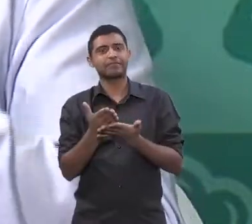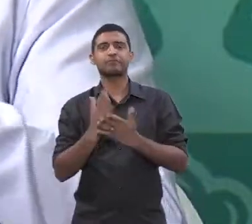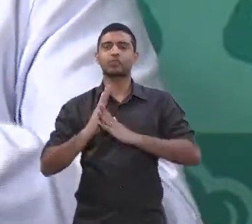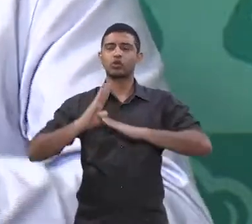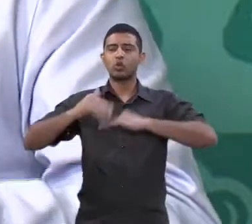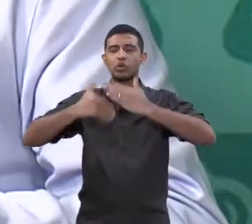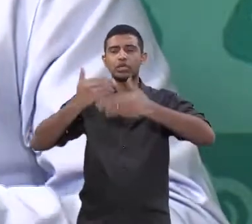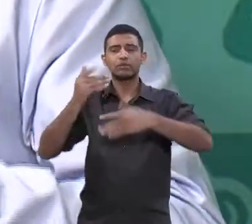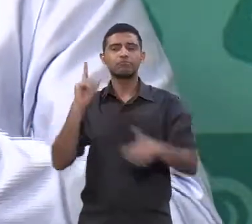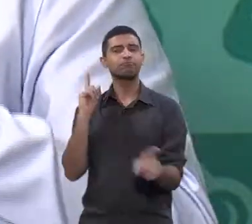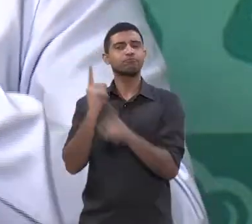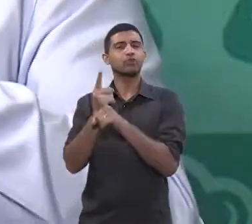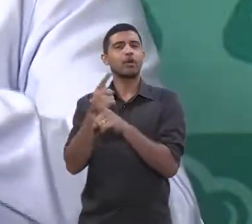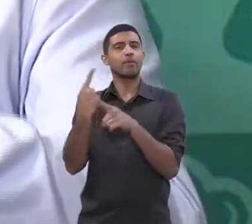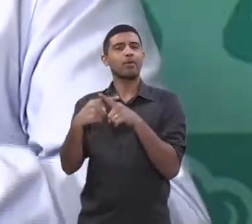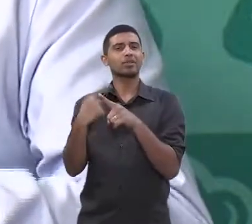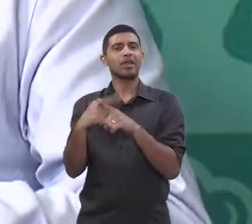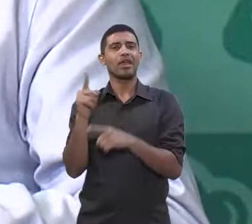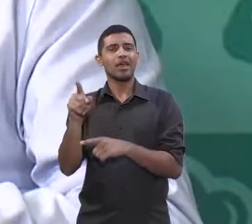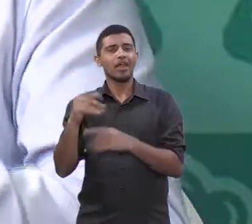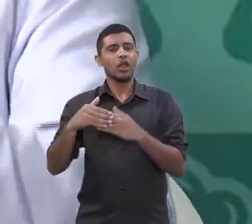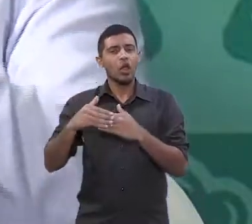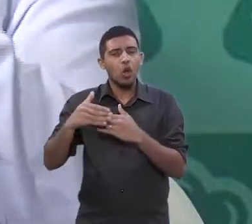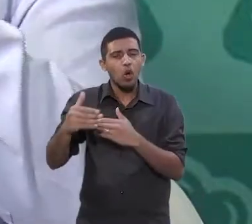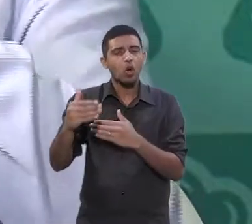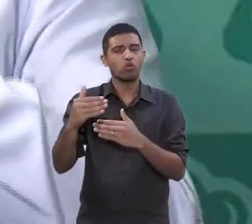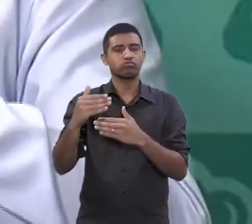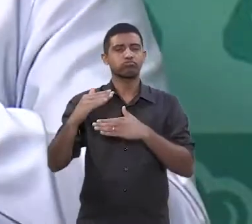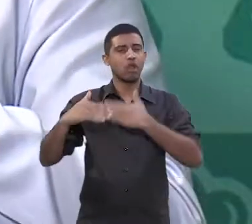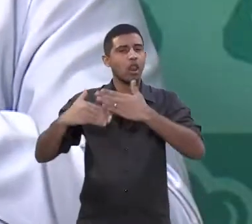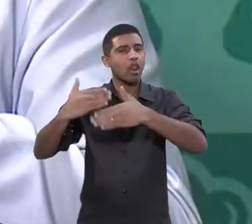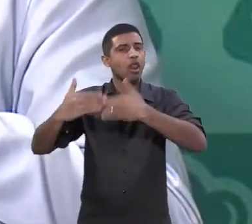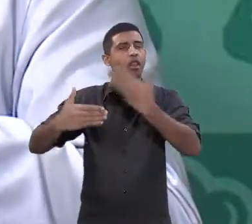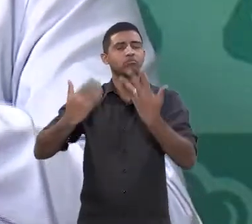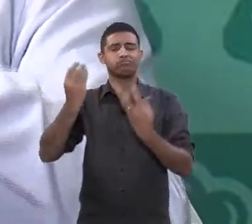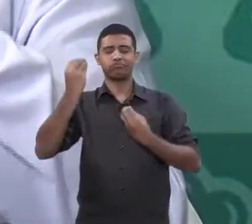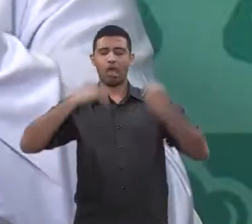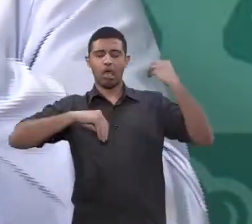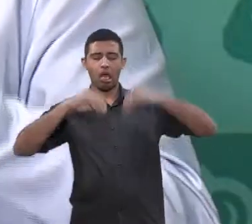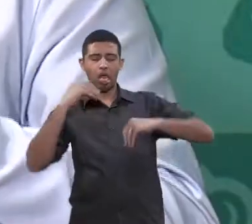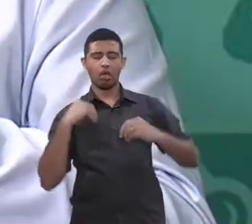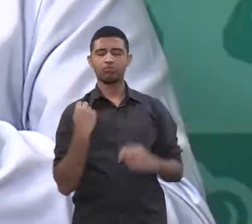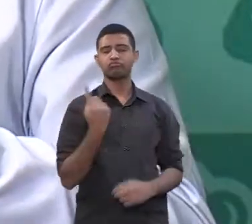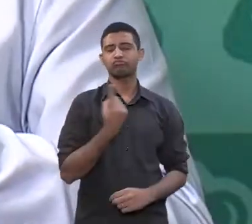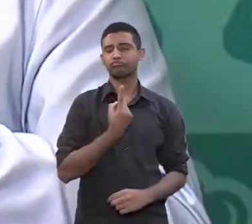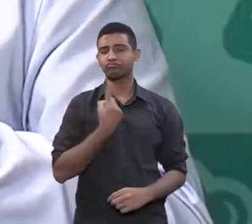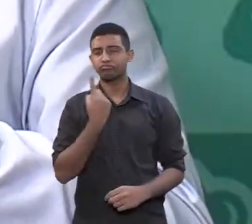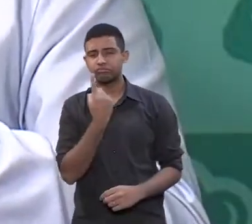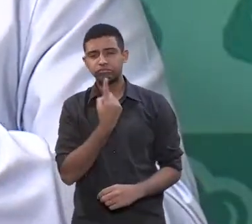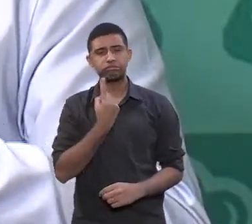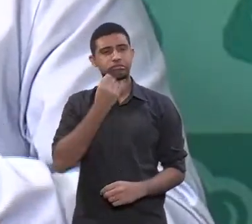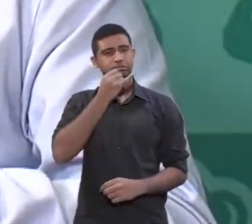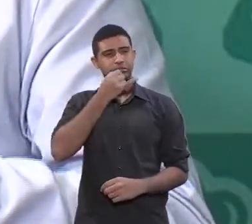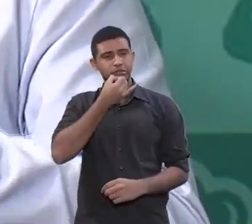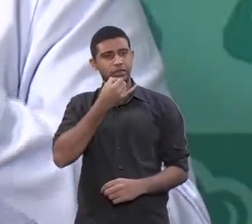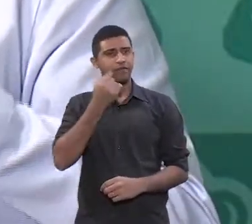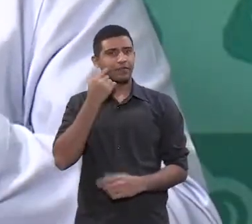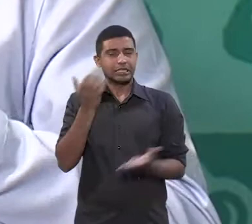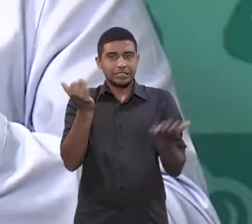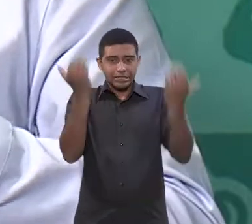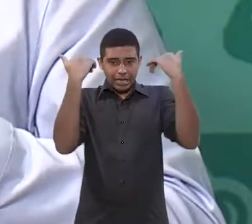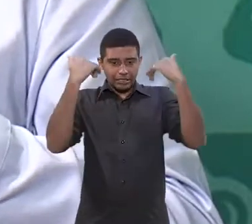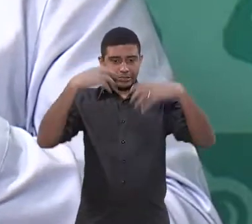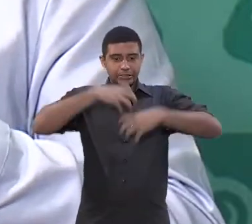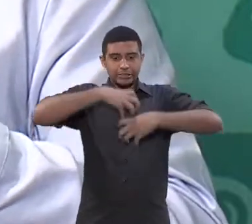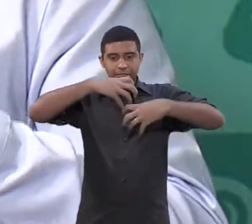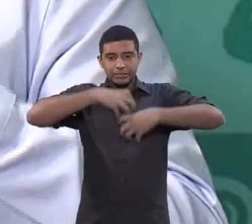ser descoberto porque ele vai ficando deprimido, porque aquele fantasma, aquela ideação suicida dele começa a